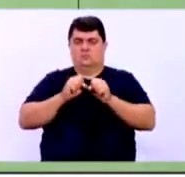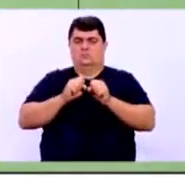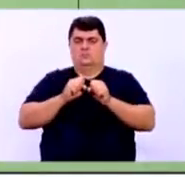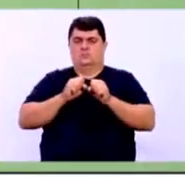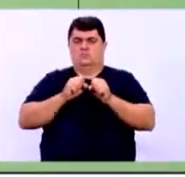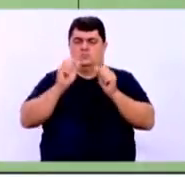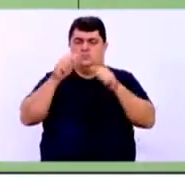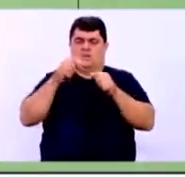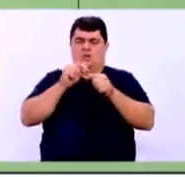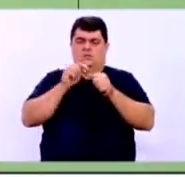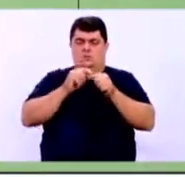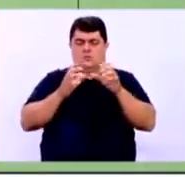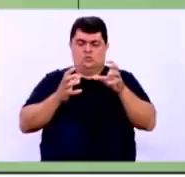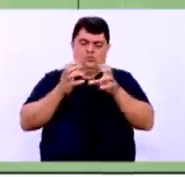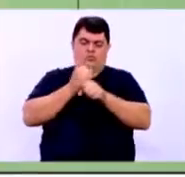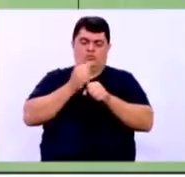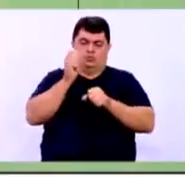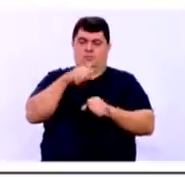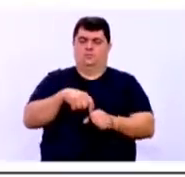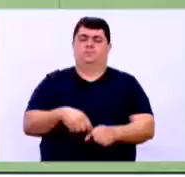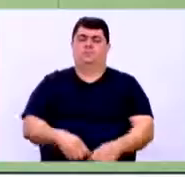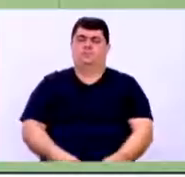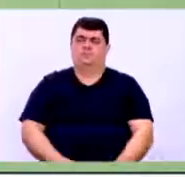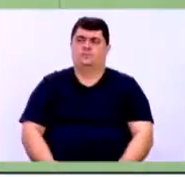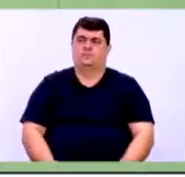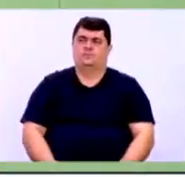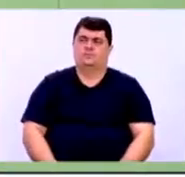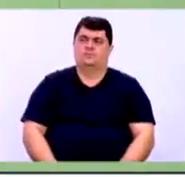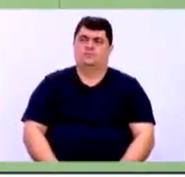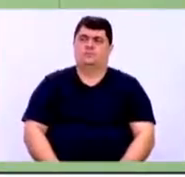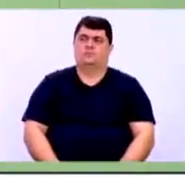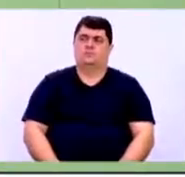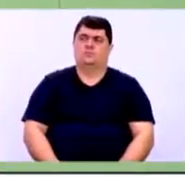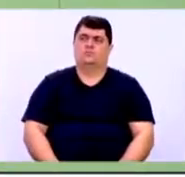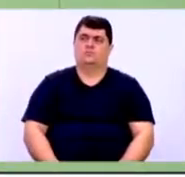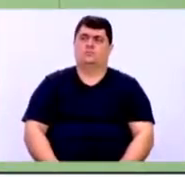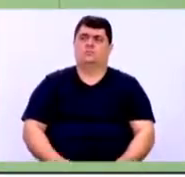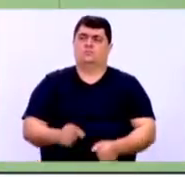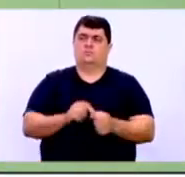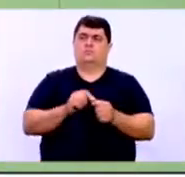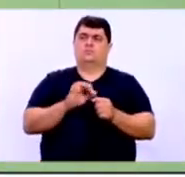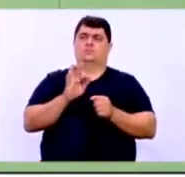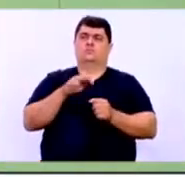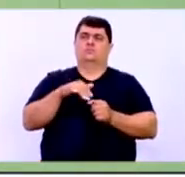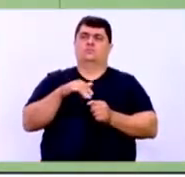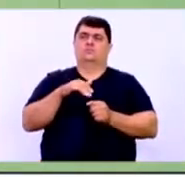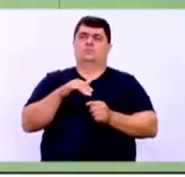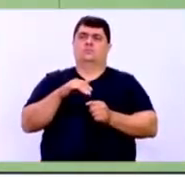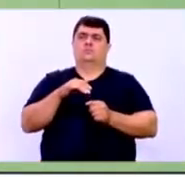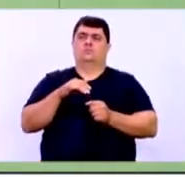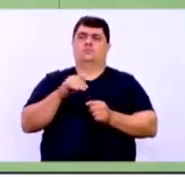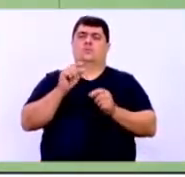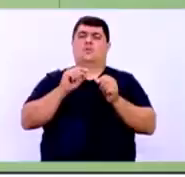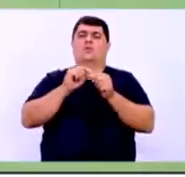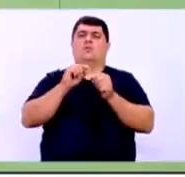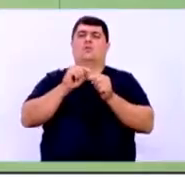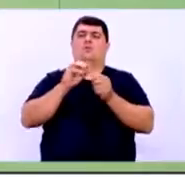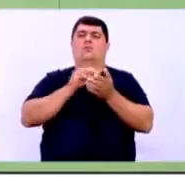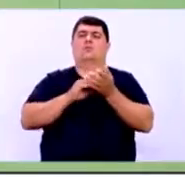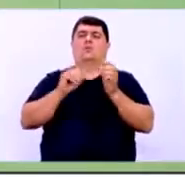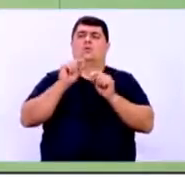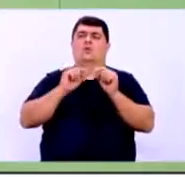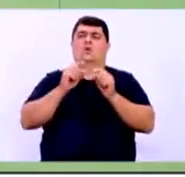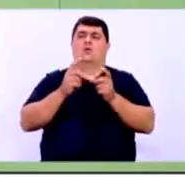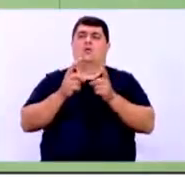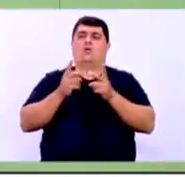adequa automaticamente. Para completar essa questão aqui, o que falta? A